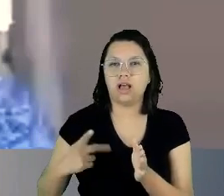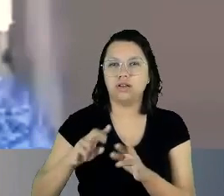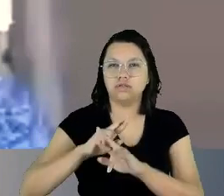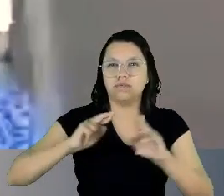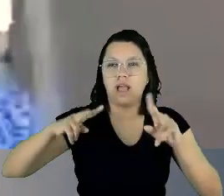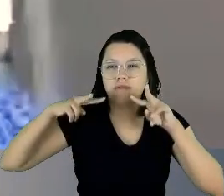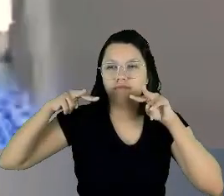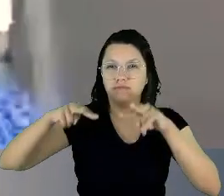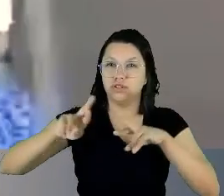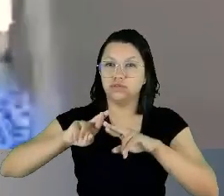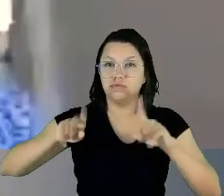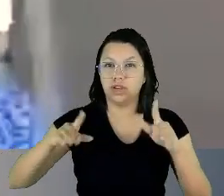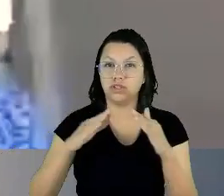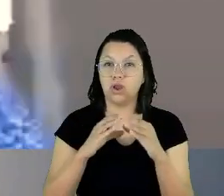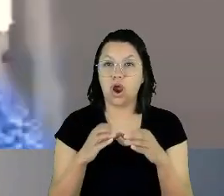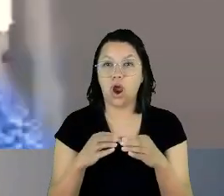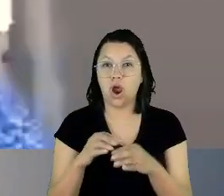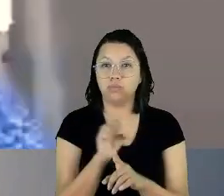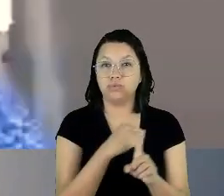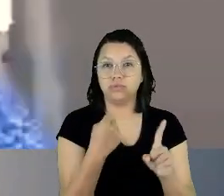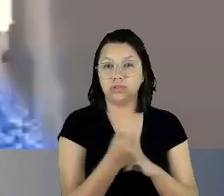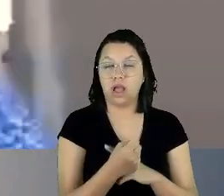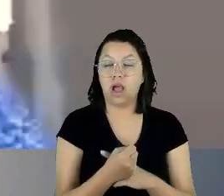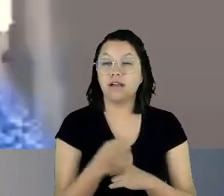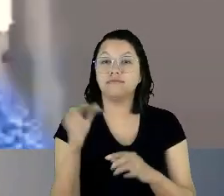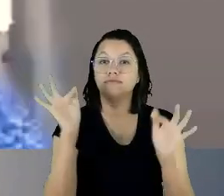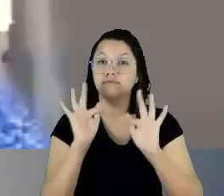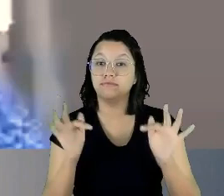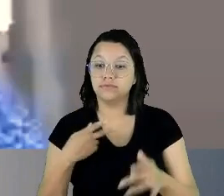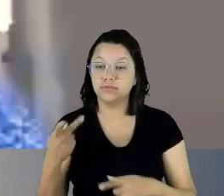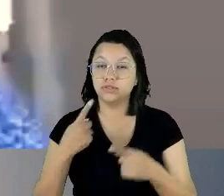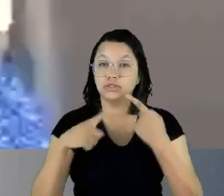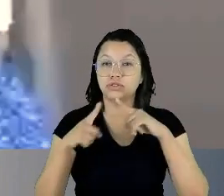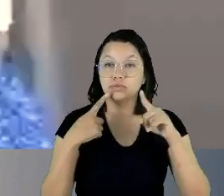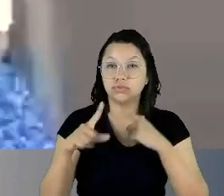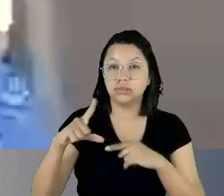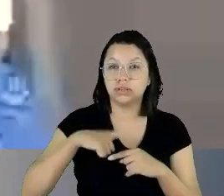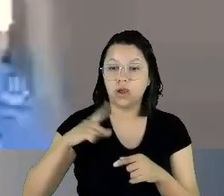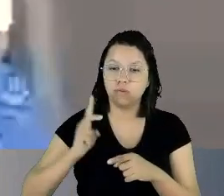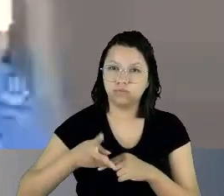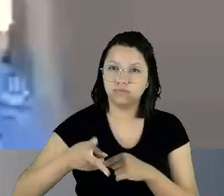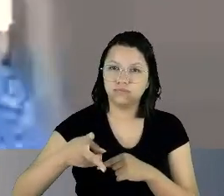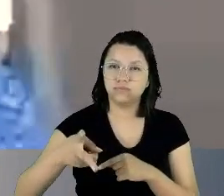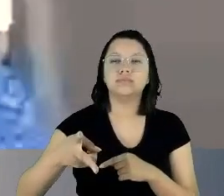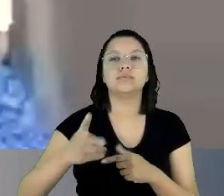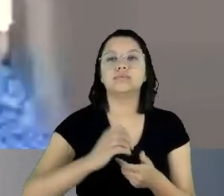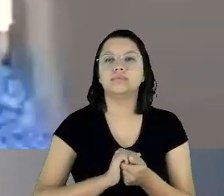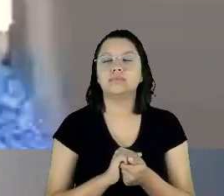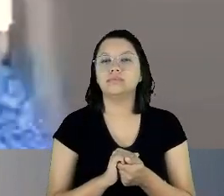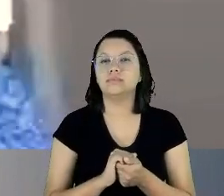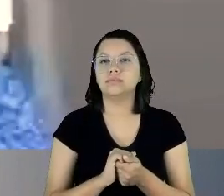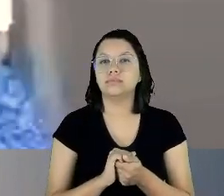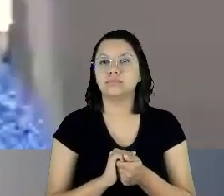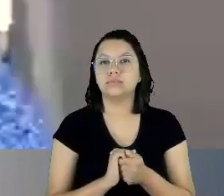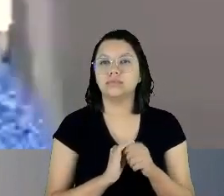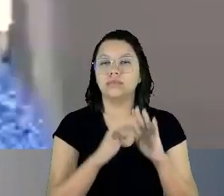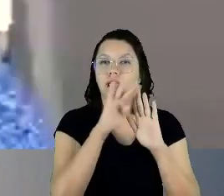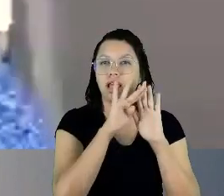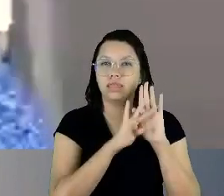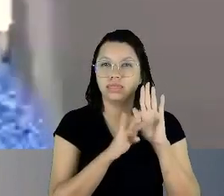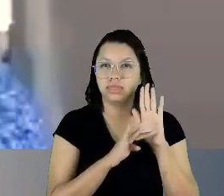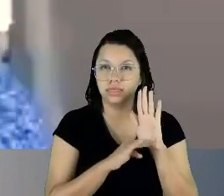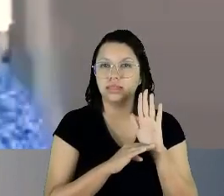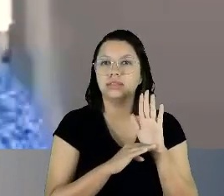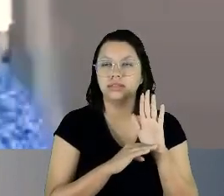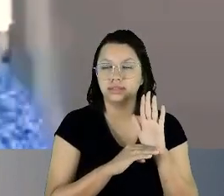diferentes visões de diferentes grupos sociais. E eu fico feliz que as nossas discussões tenham tido continuidade, que Liz tenha saído